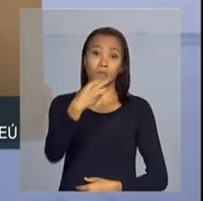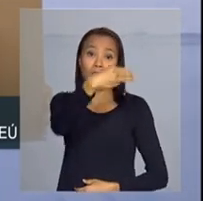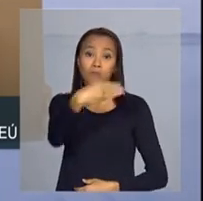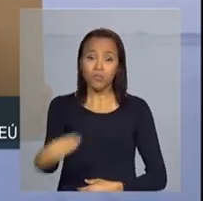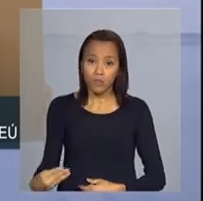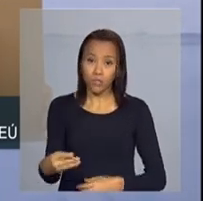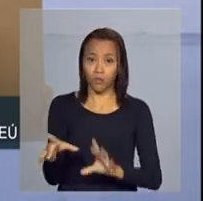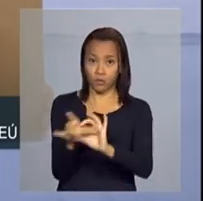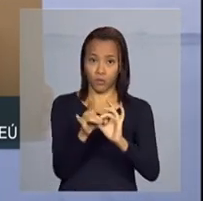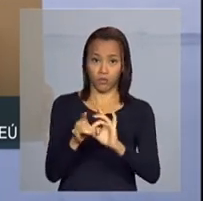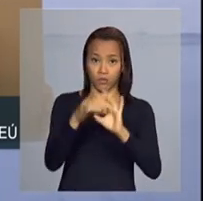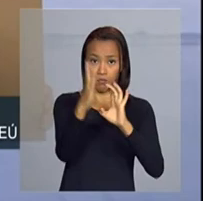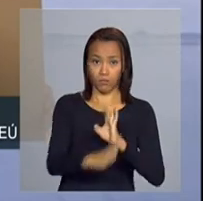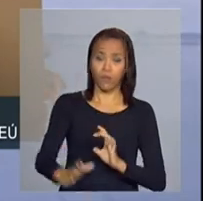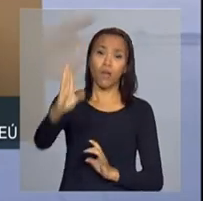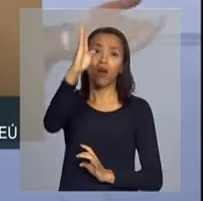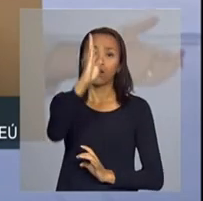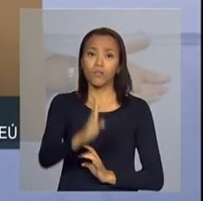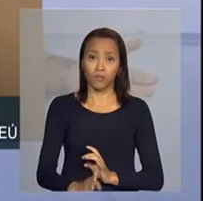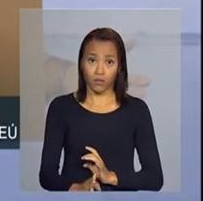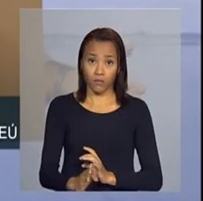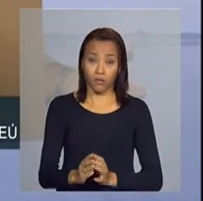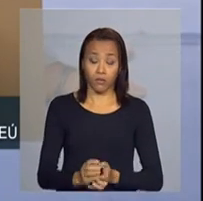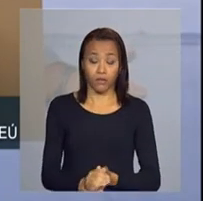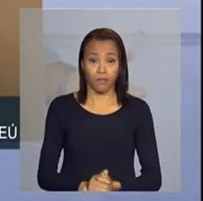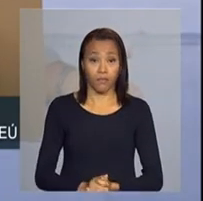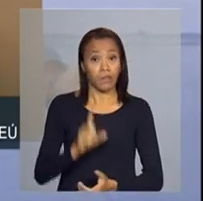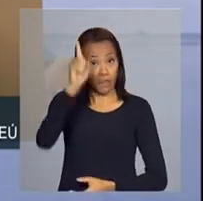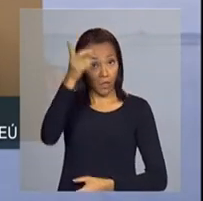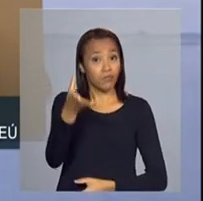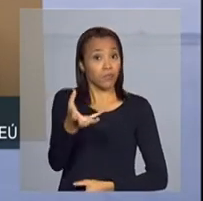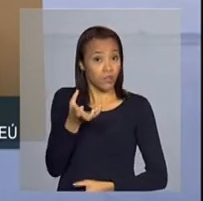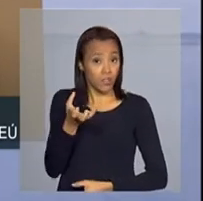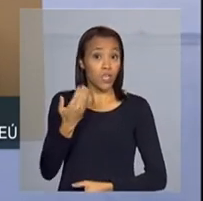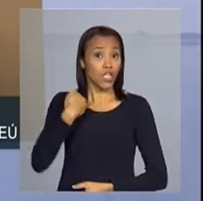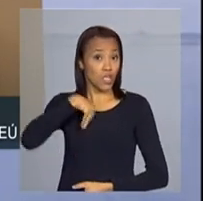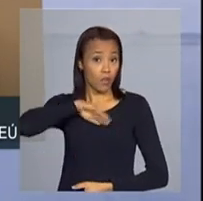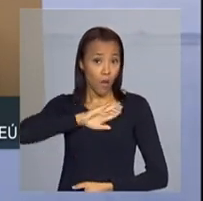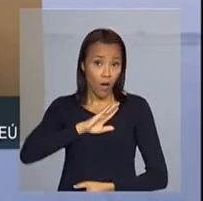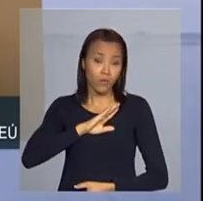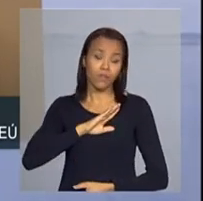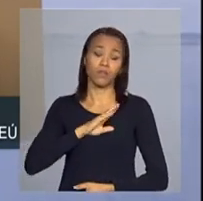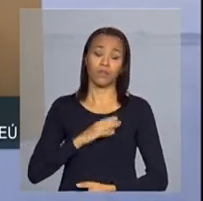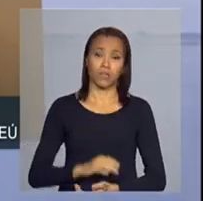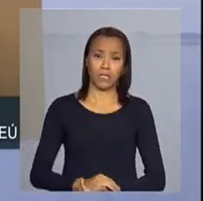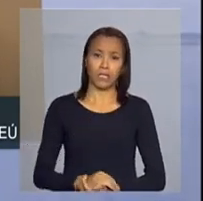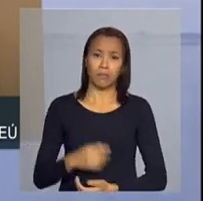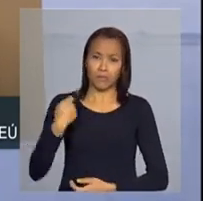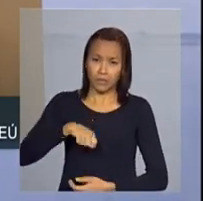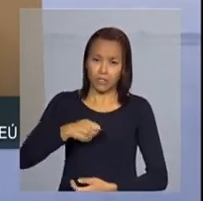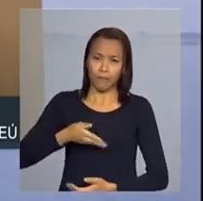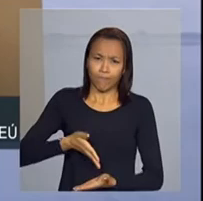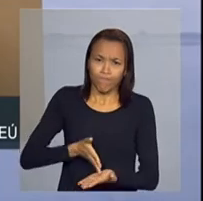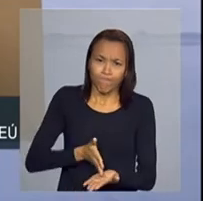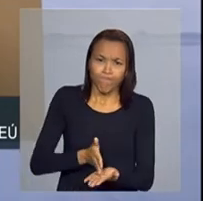Nacional, quis Deus que nós tivéssemos que enfrentar a maior